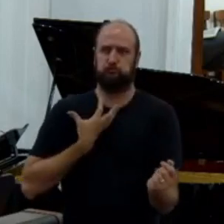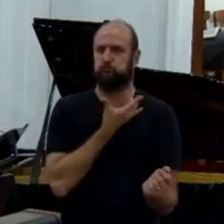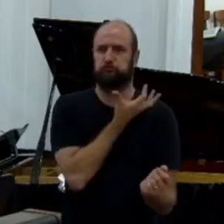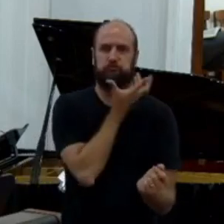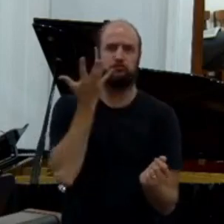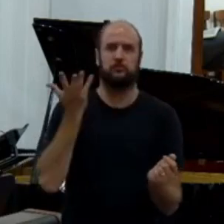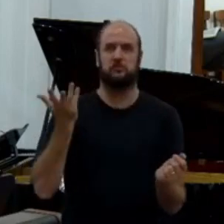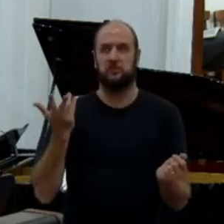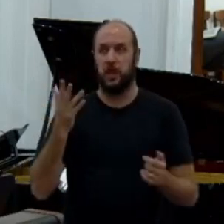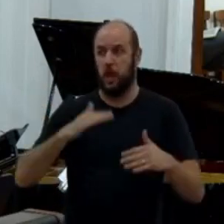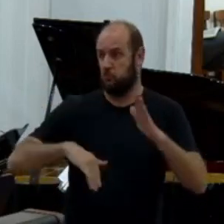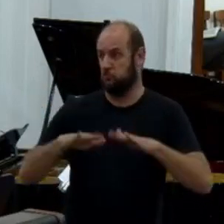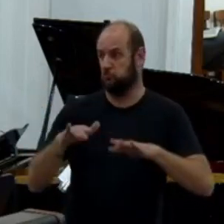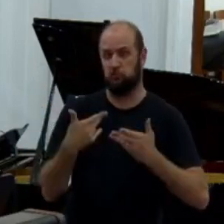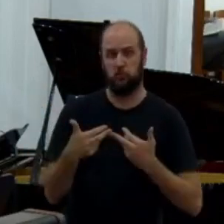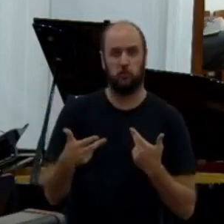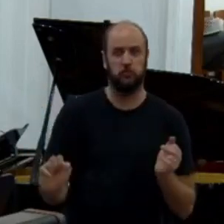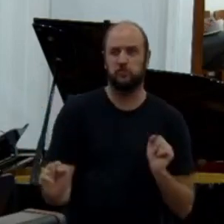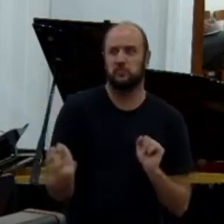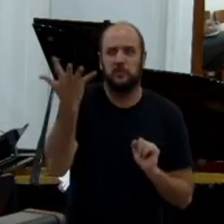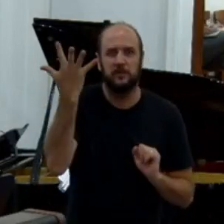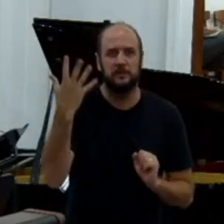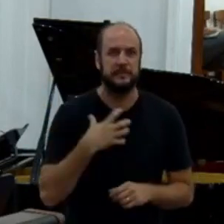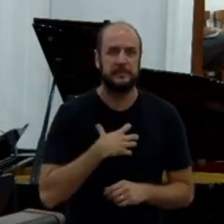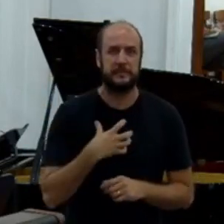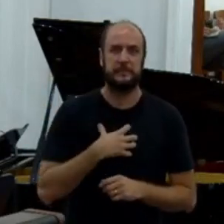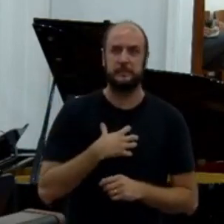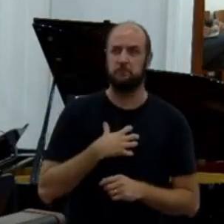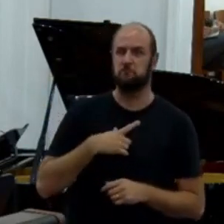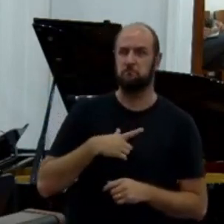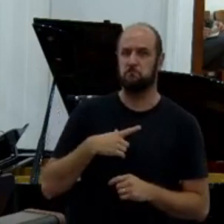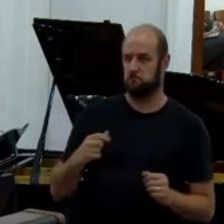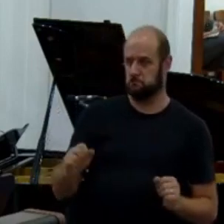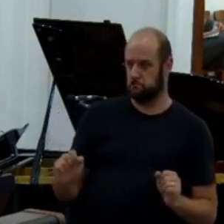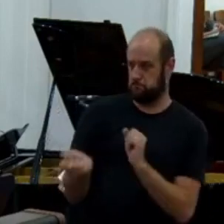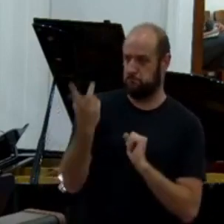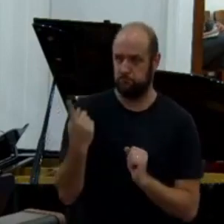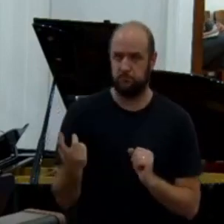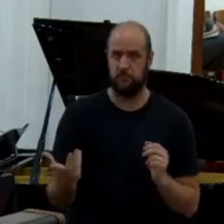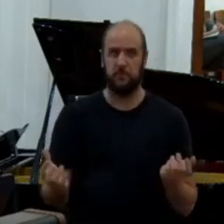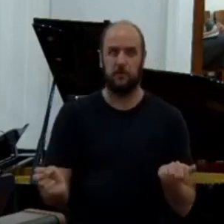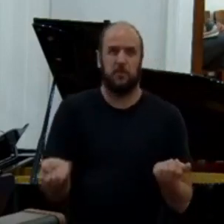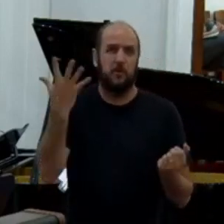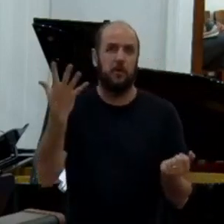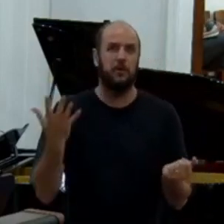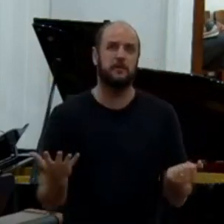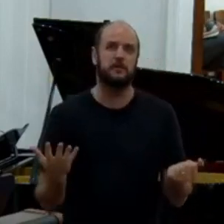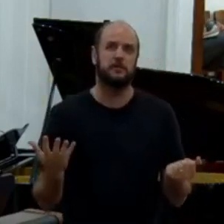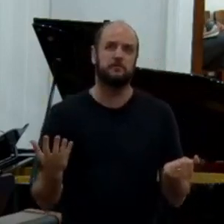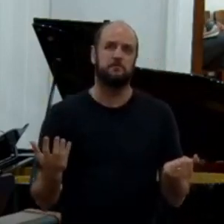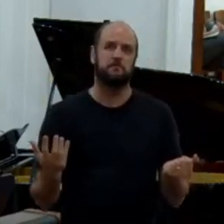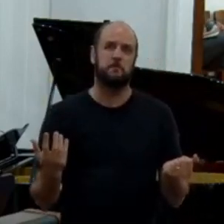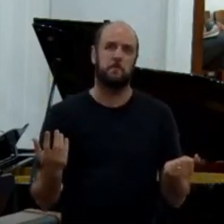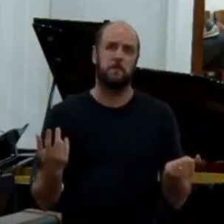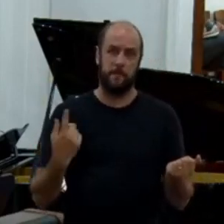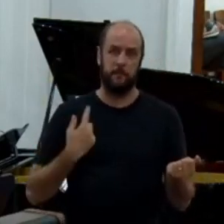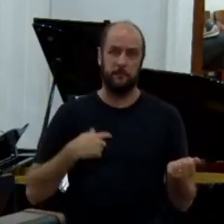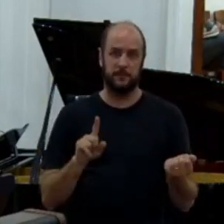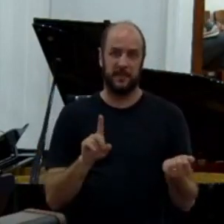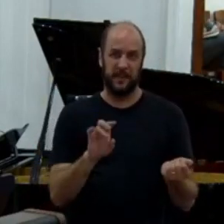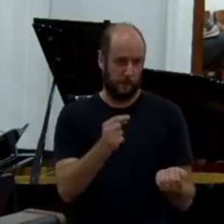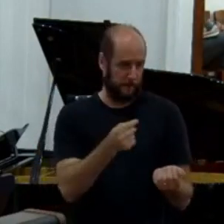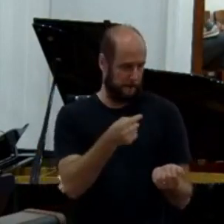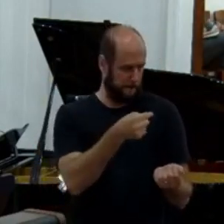situação inconveniente que está sendo colocada diante de você. E você pudesse acionar